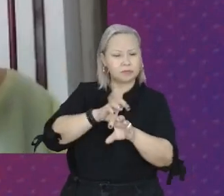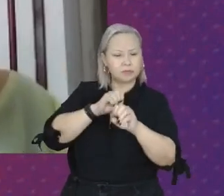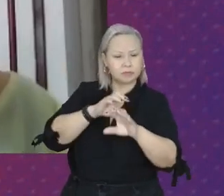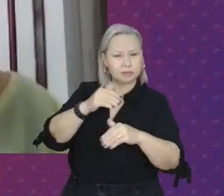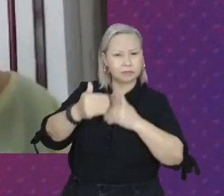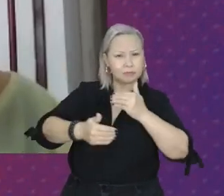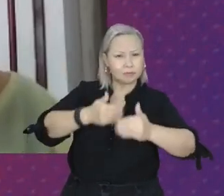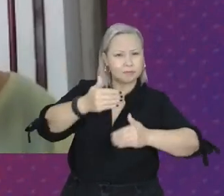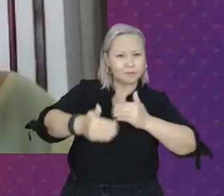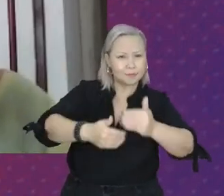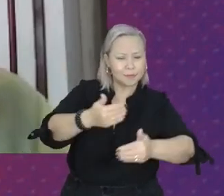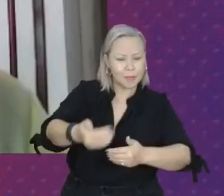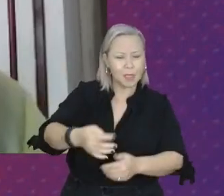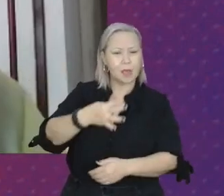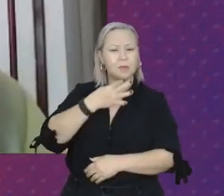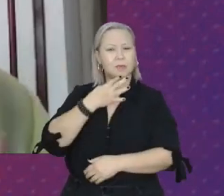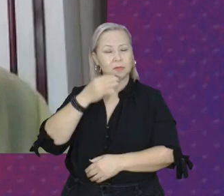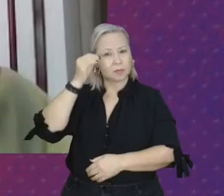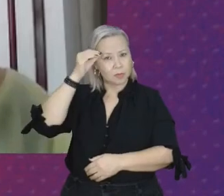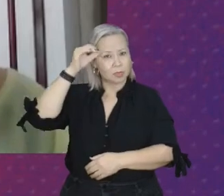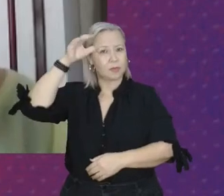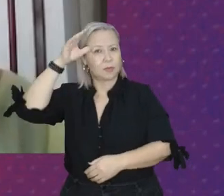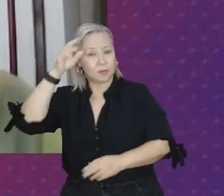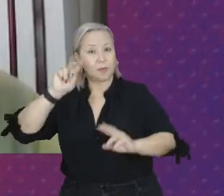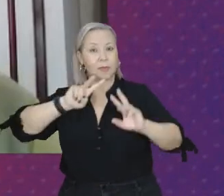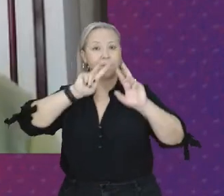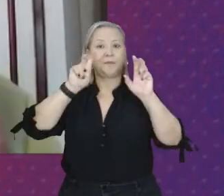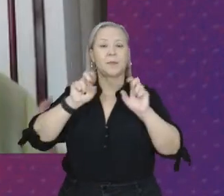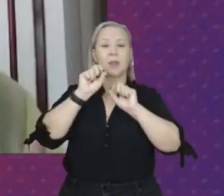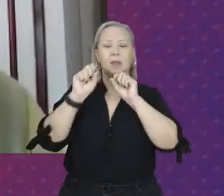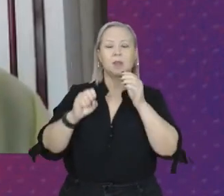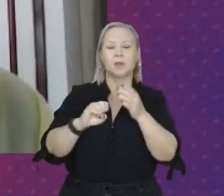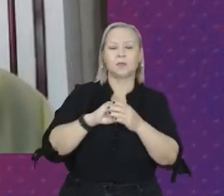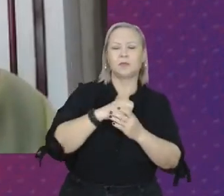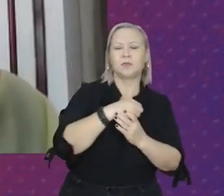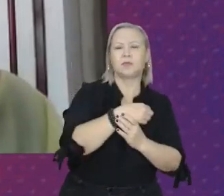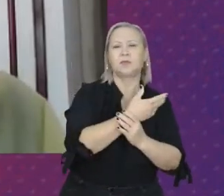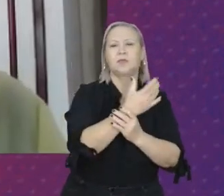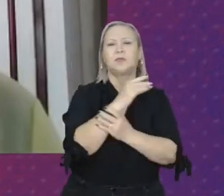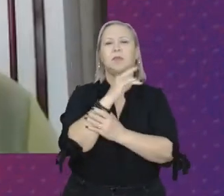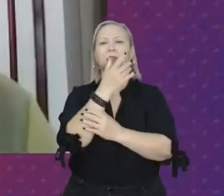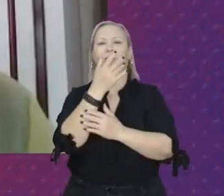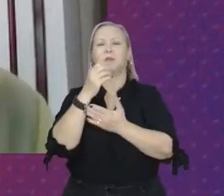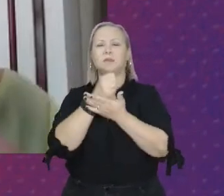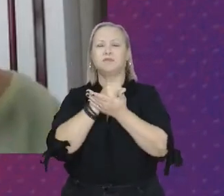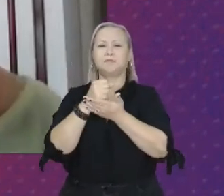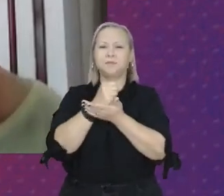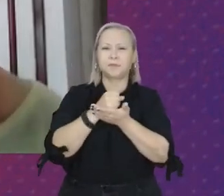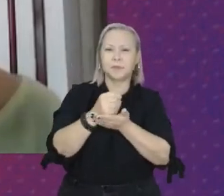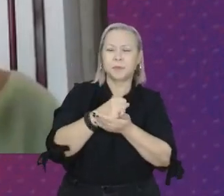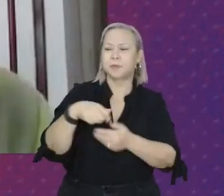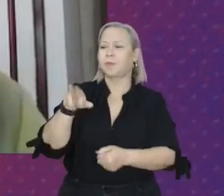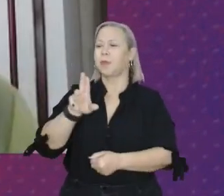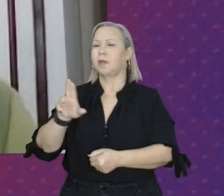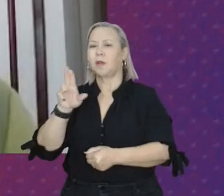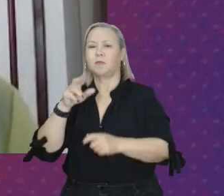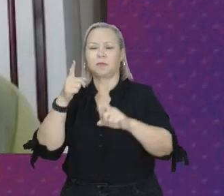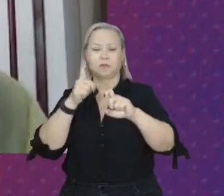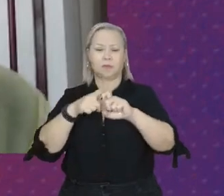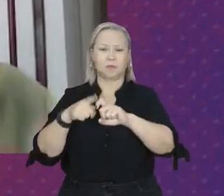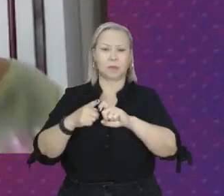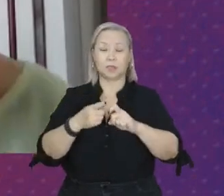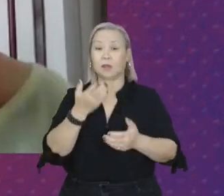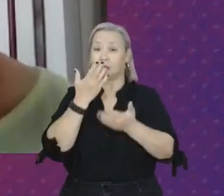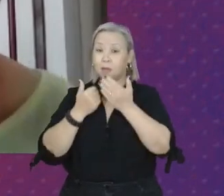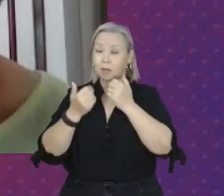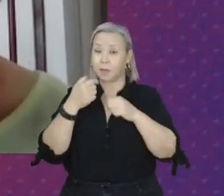geração esses conhecimentos sobre a domesticação das plantas, sobre seus usos, né? Os usos alimentícios, os usos